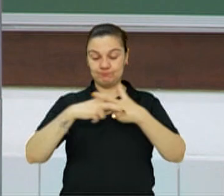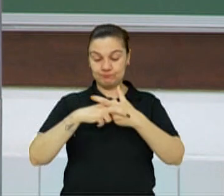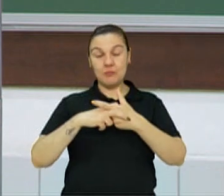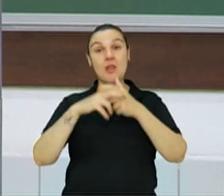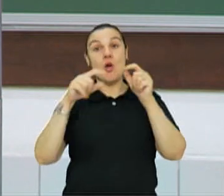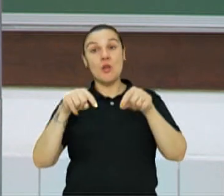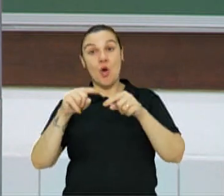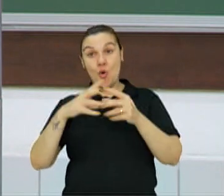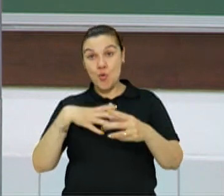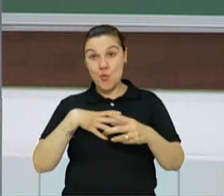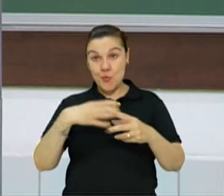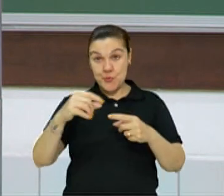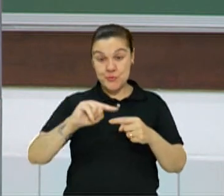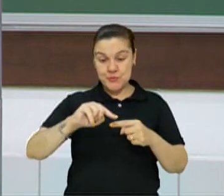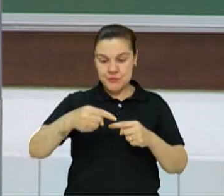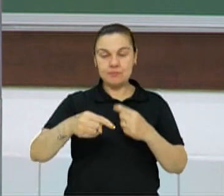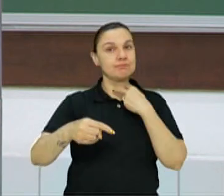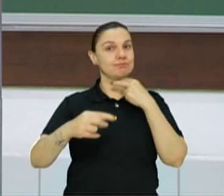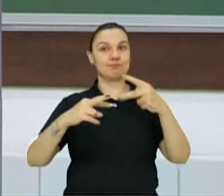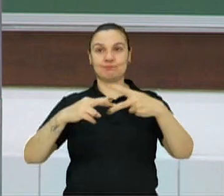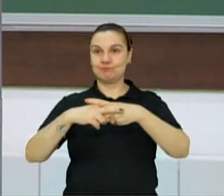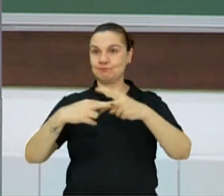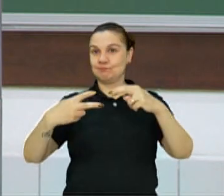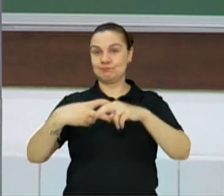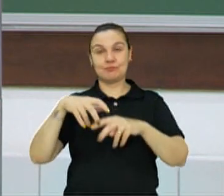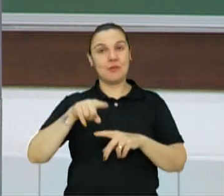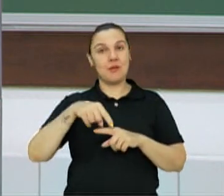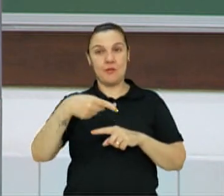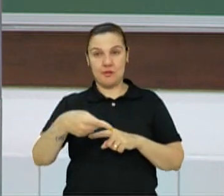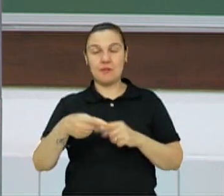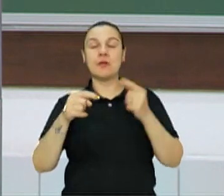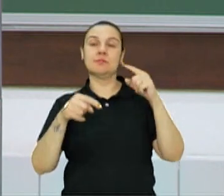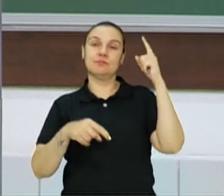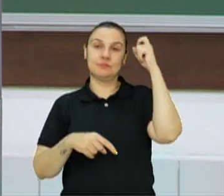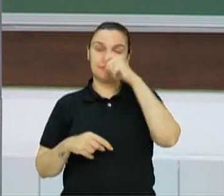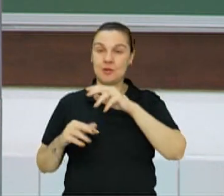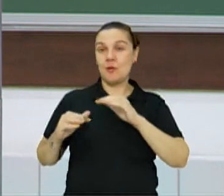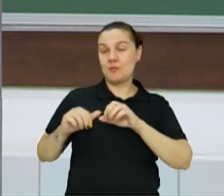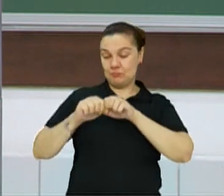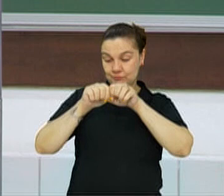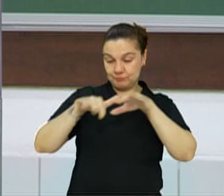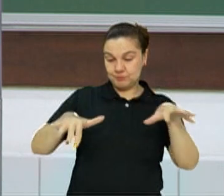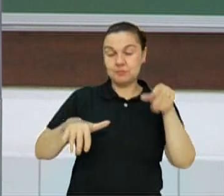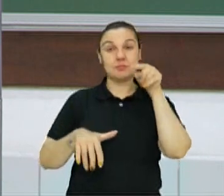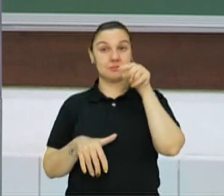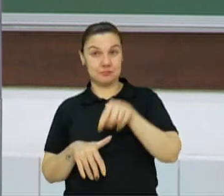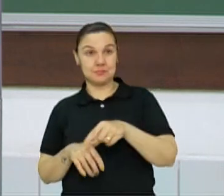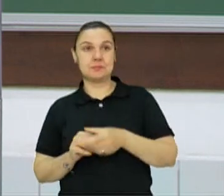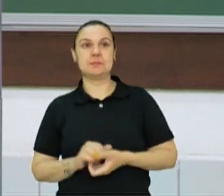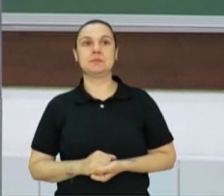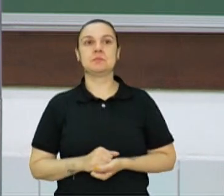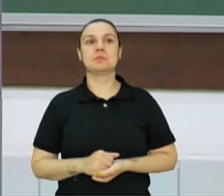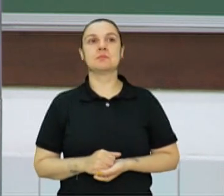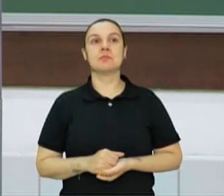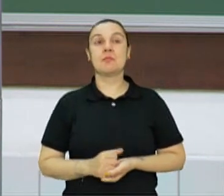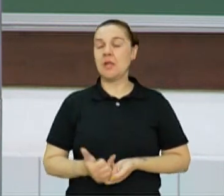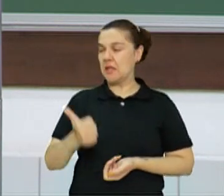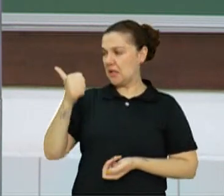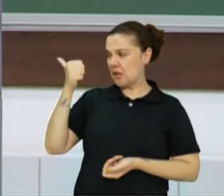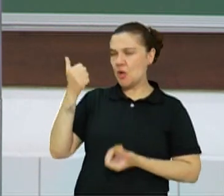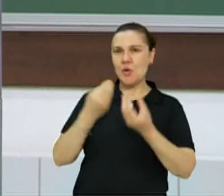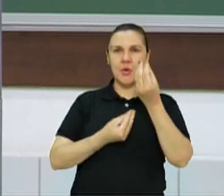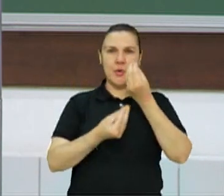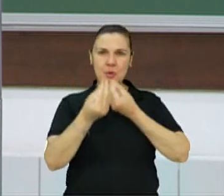inférteis, beleza? E aí nós teremos aí dificuldade na proliferação desta. Mas como